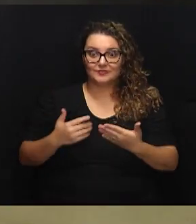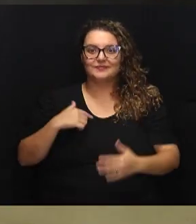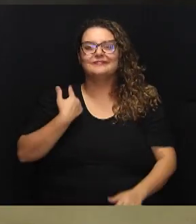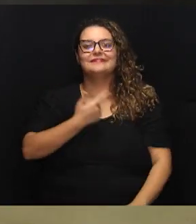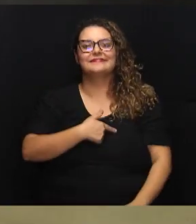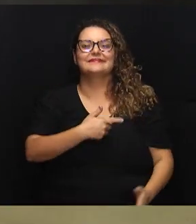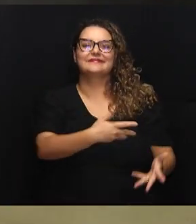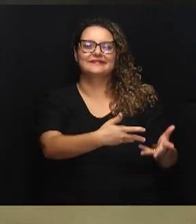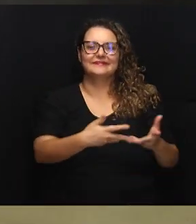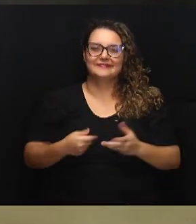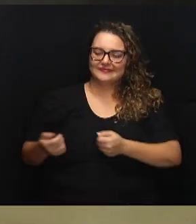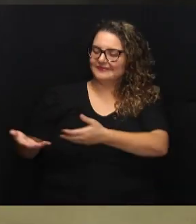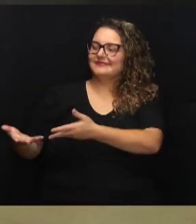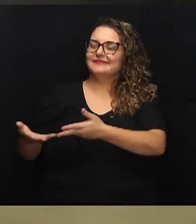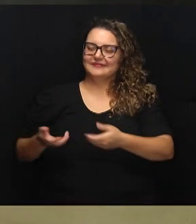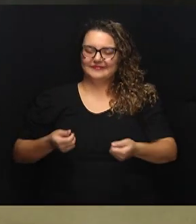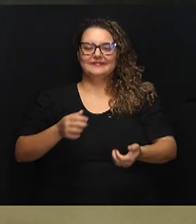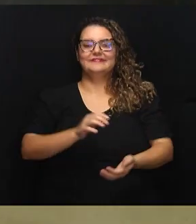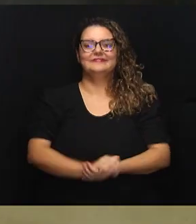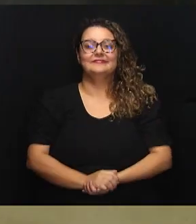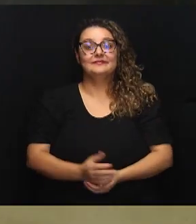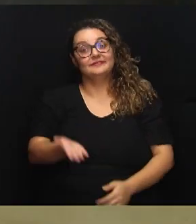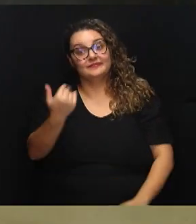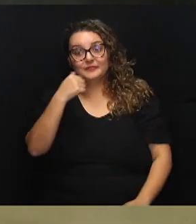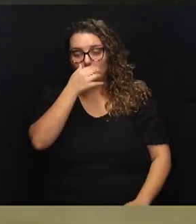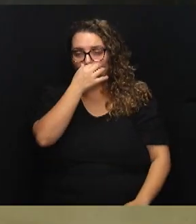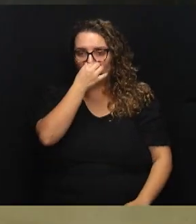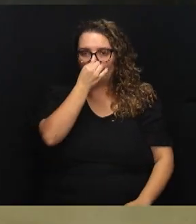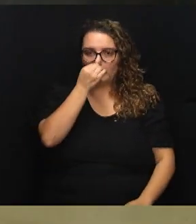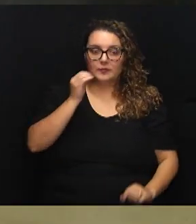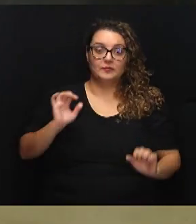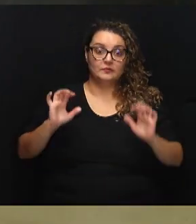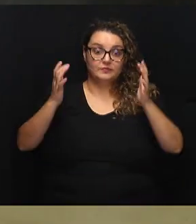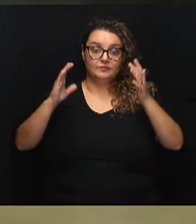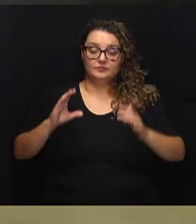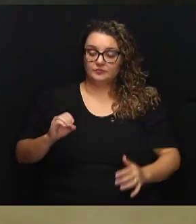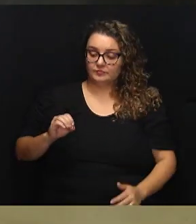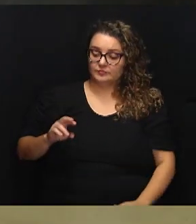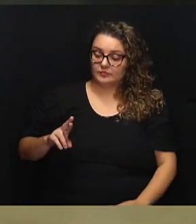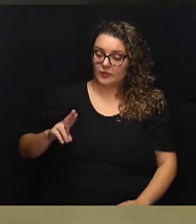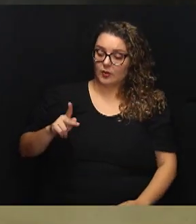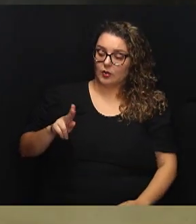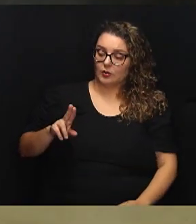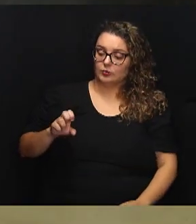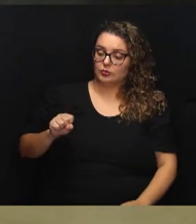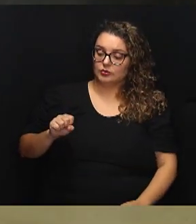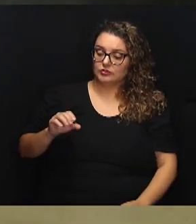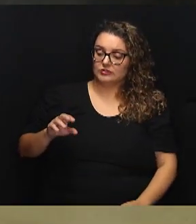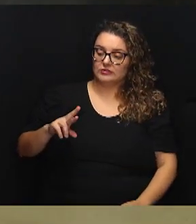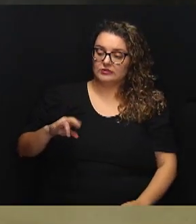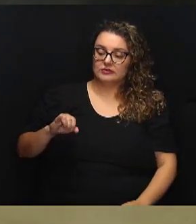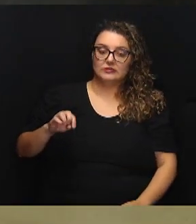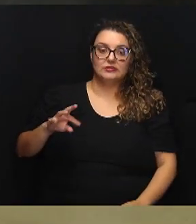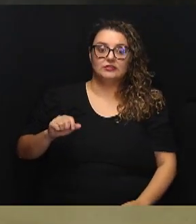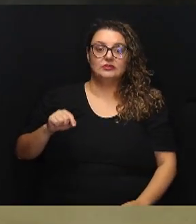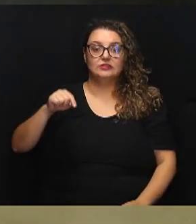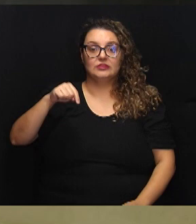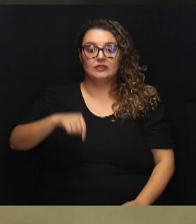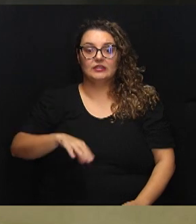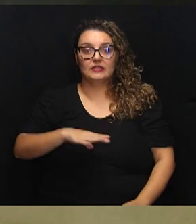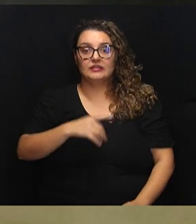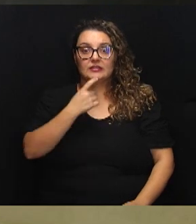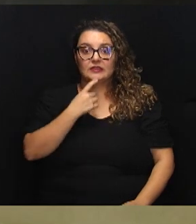nossos convidados. Bom, vamos lá, celebrações Corpus Christi em Campinas. A Igreja